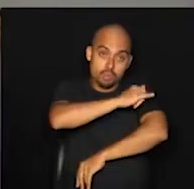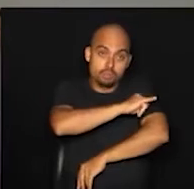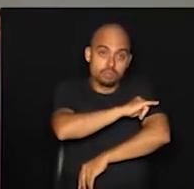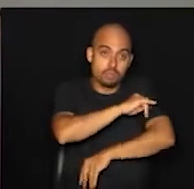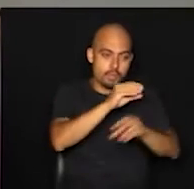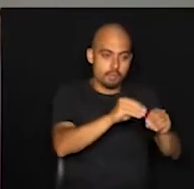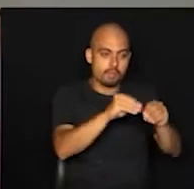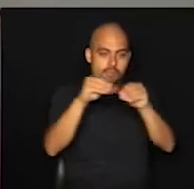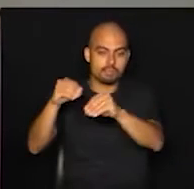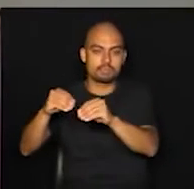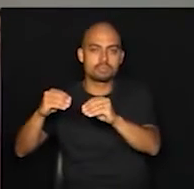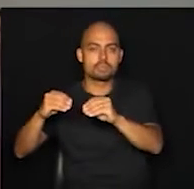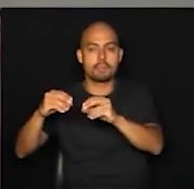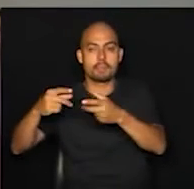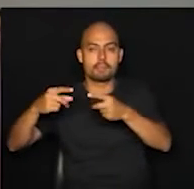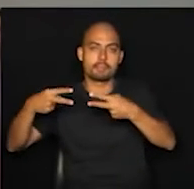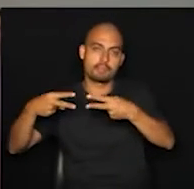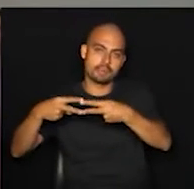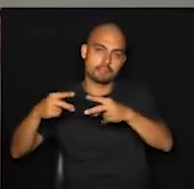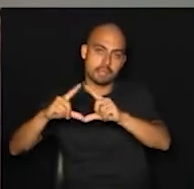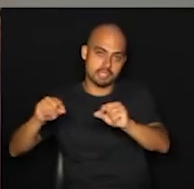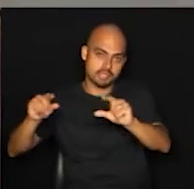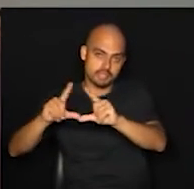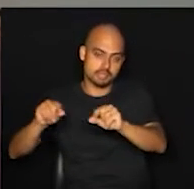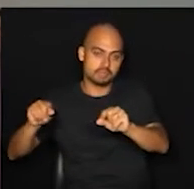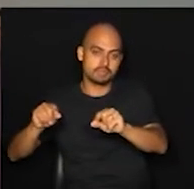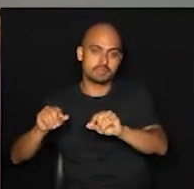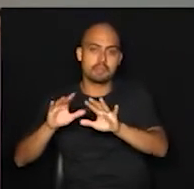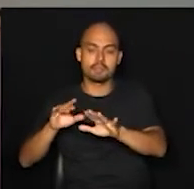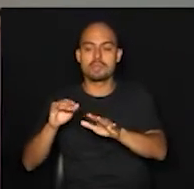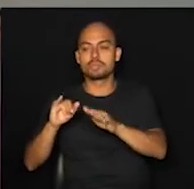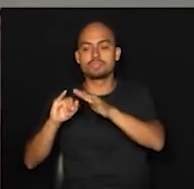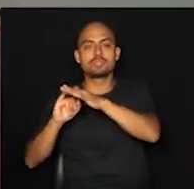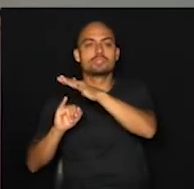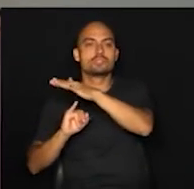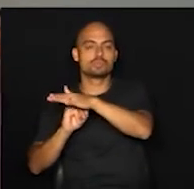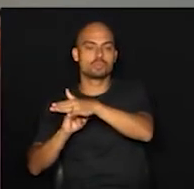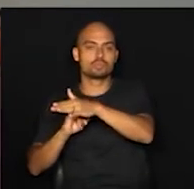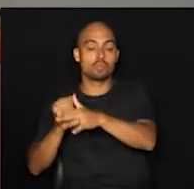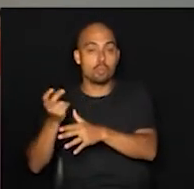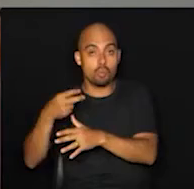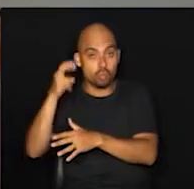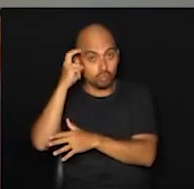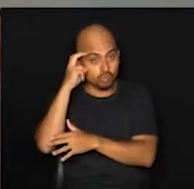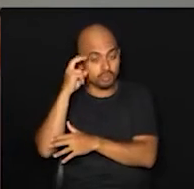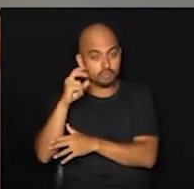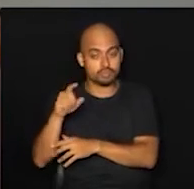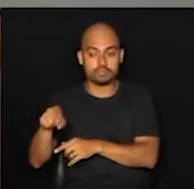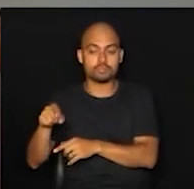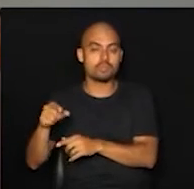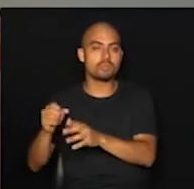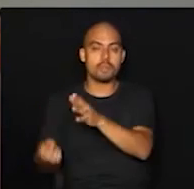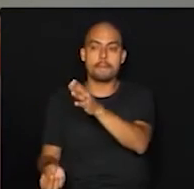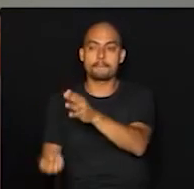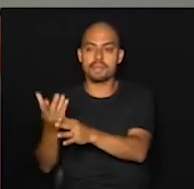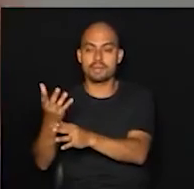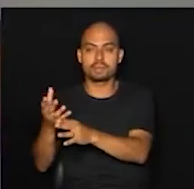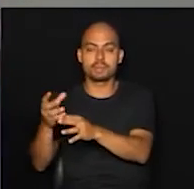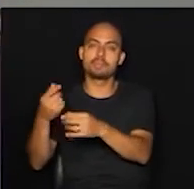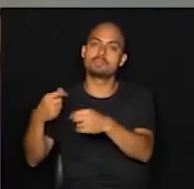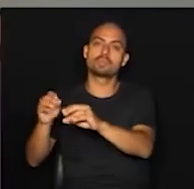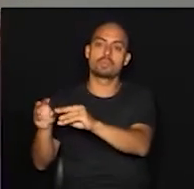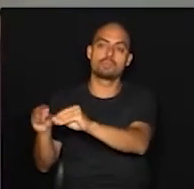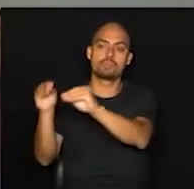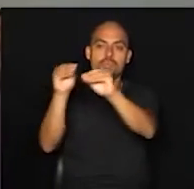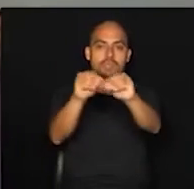E o Instituto Cultural que a gente fundou no Rio de Janeiro, neo-abolicionista, né, isabelista, esse instituto teve que se transferir